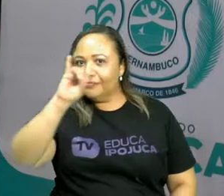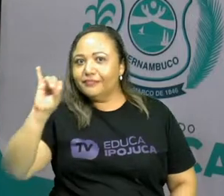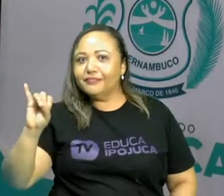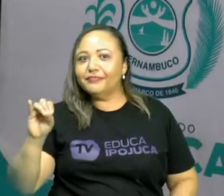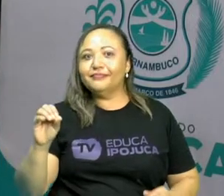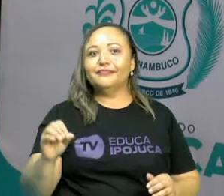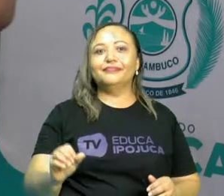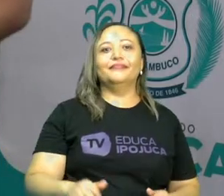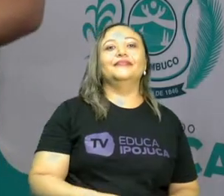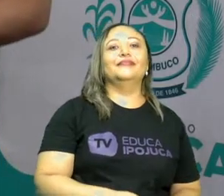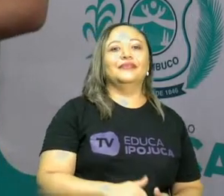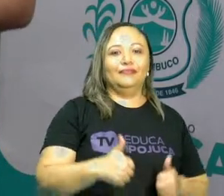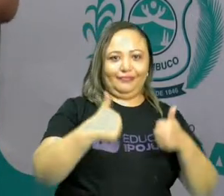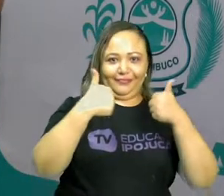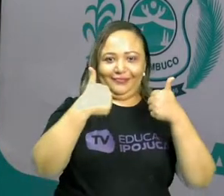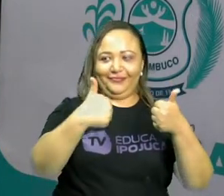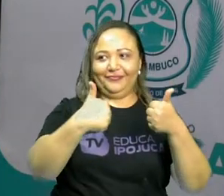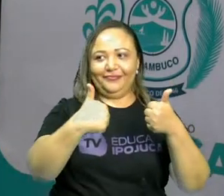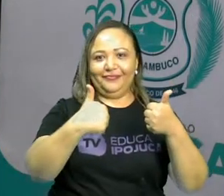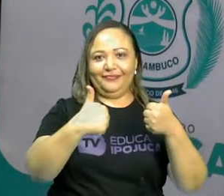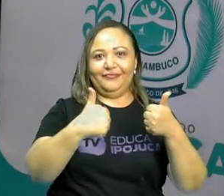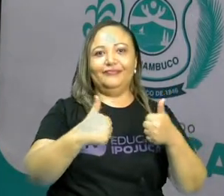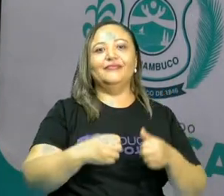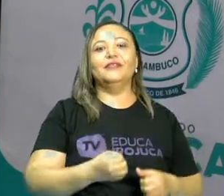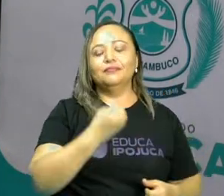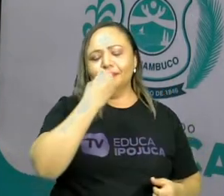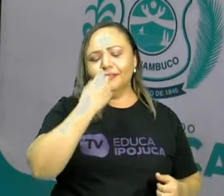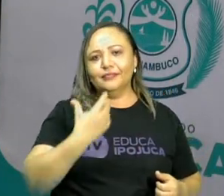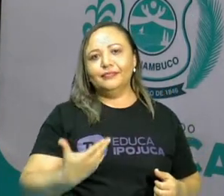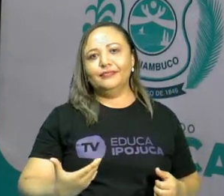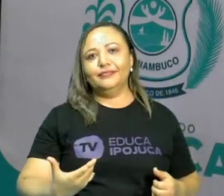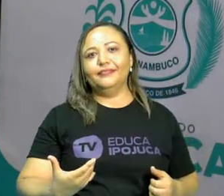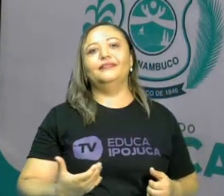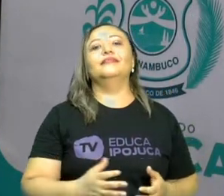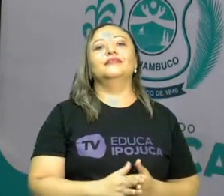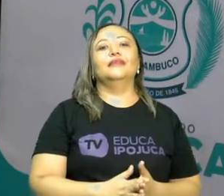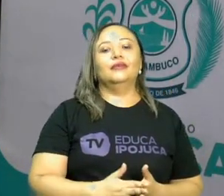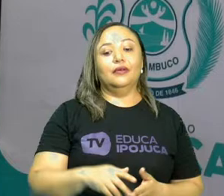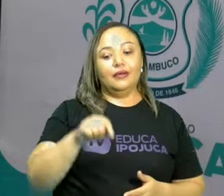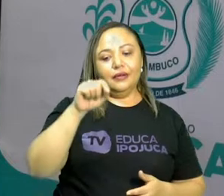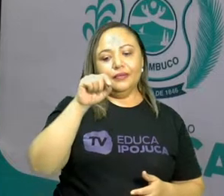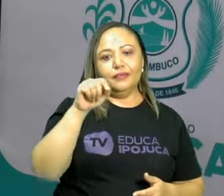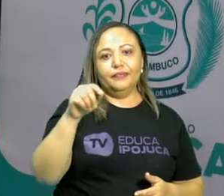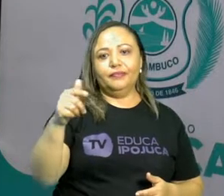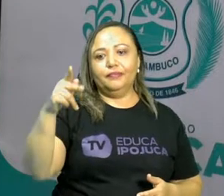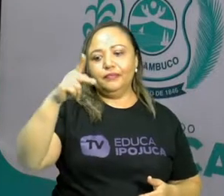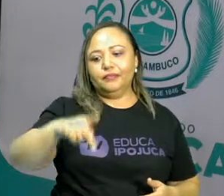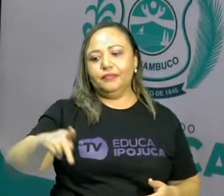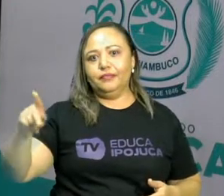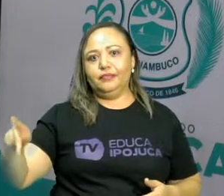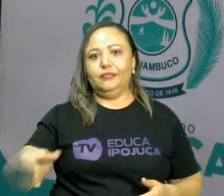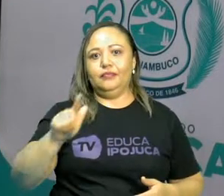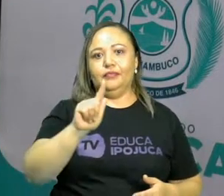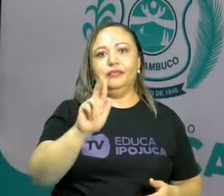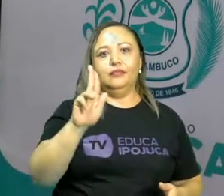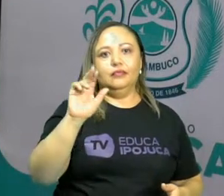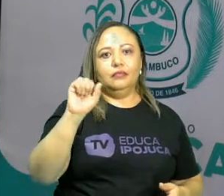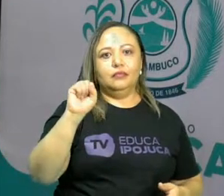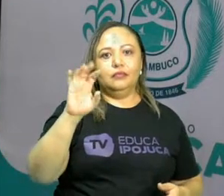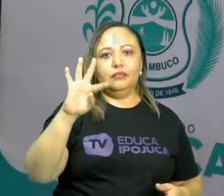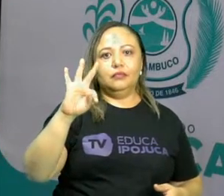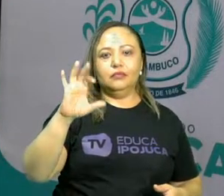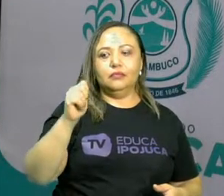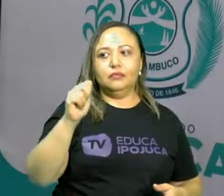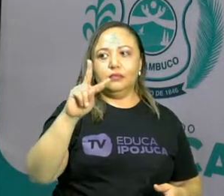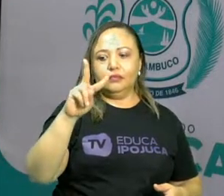Olá pessoal, como é que estão vocês? Espero que estejam todos bem. Aqui é o professor Gustavo falando e hoje nós